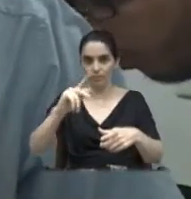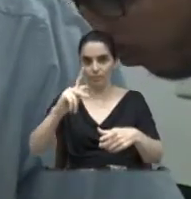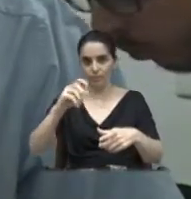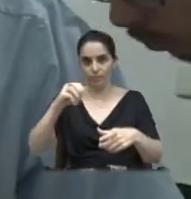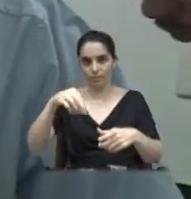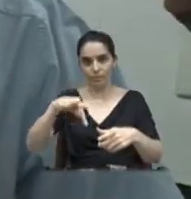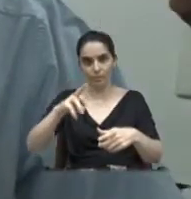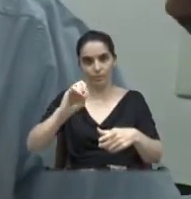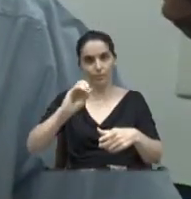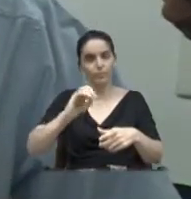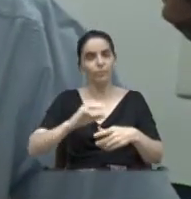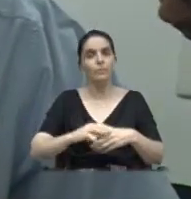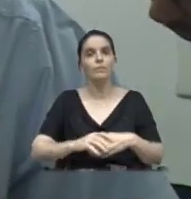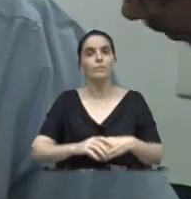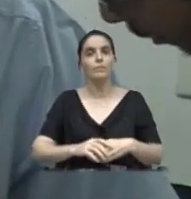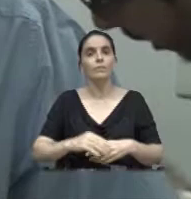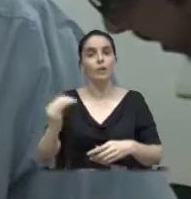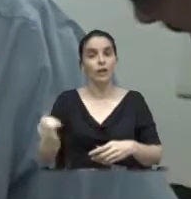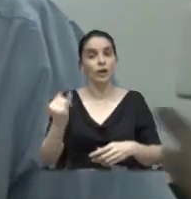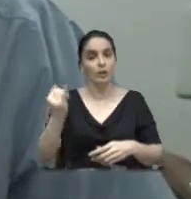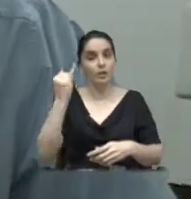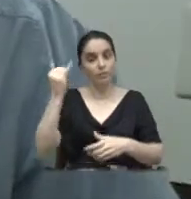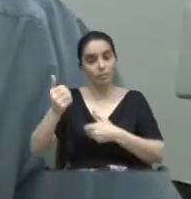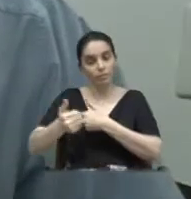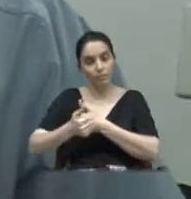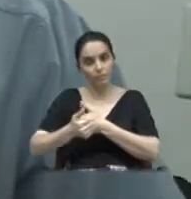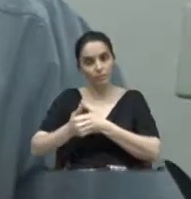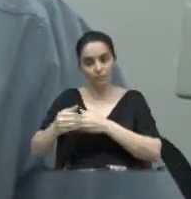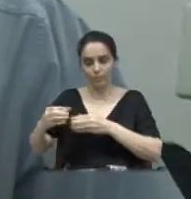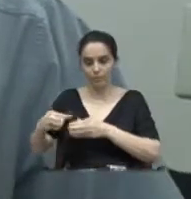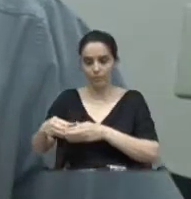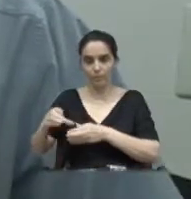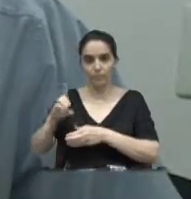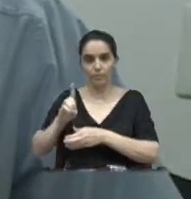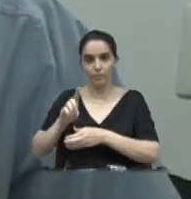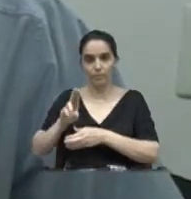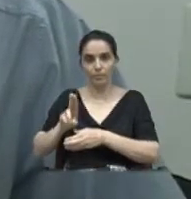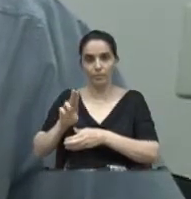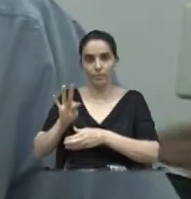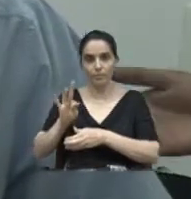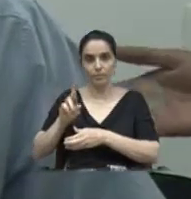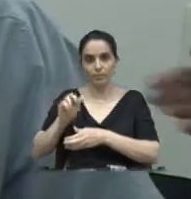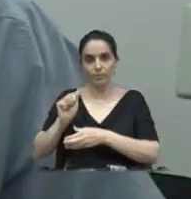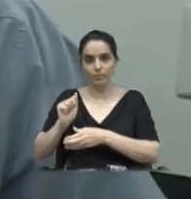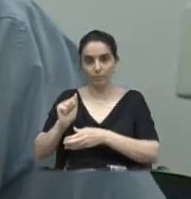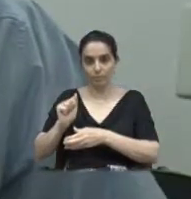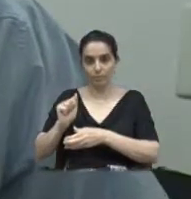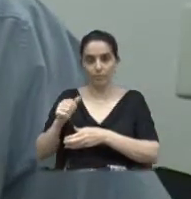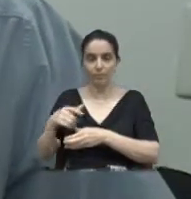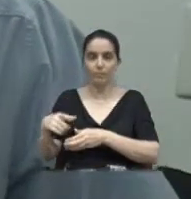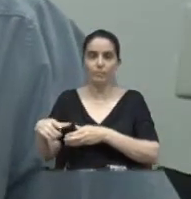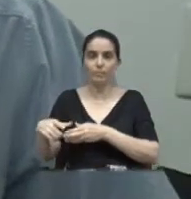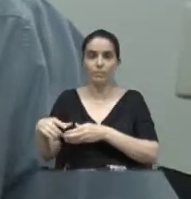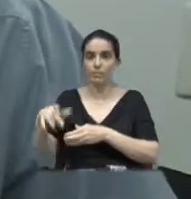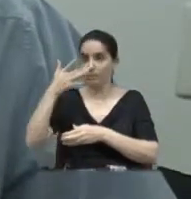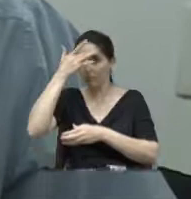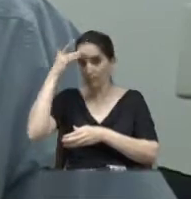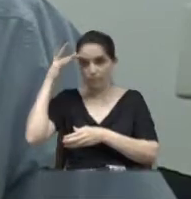pela distância que encontra o próximo, que é ali no Jardim Dutra. E o que se o pessoal que vai